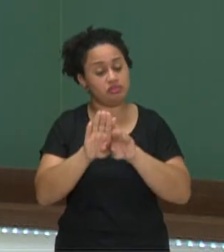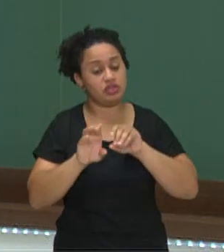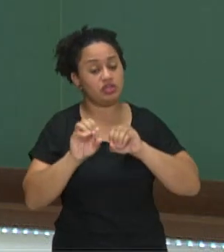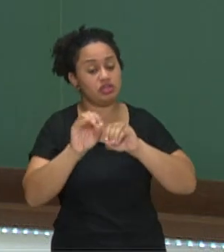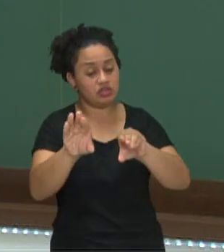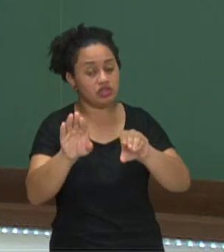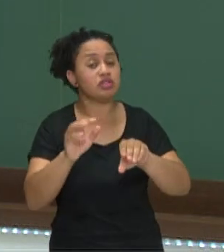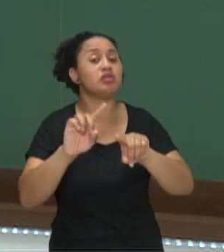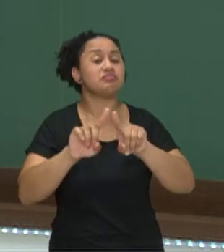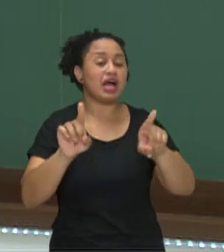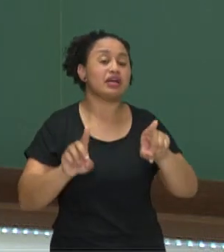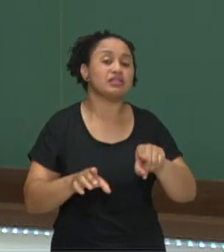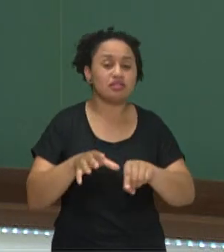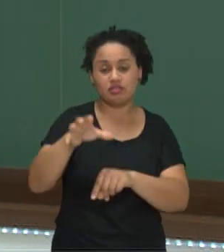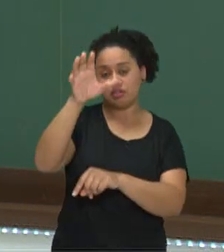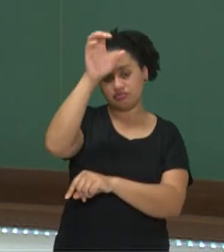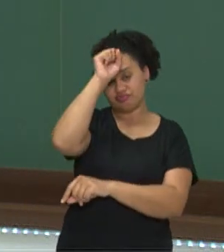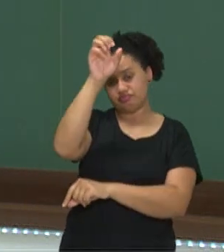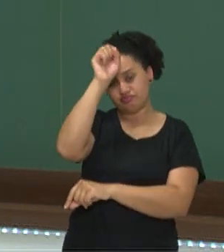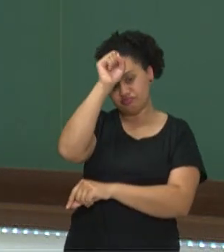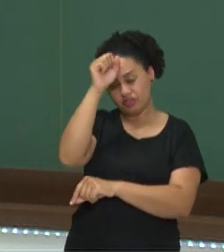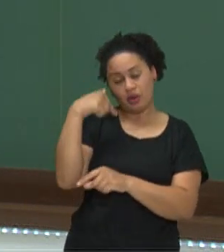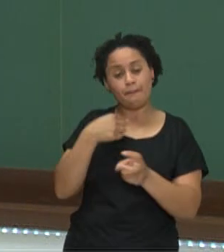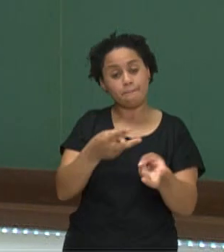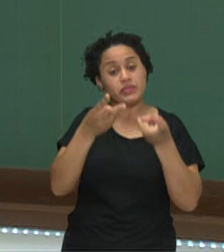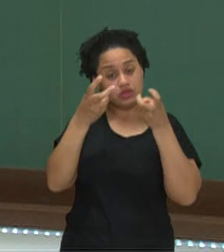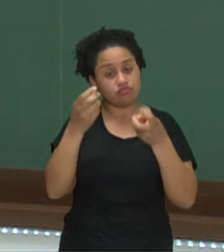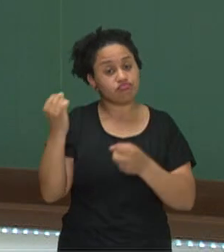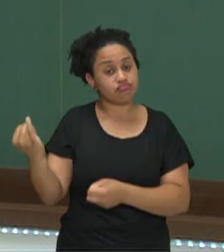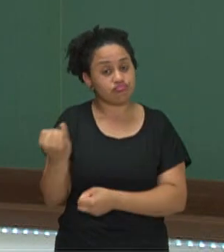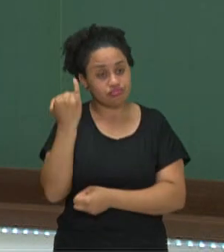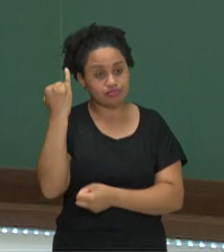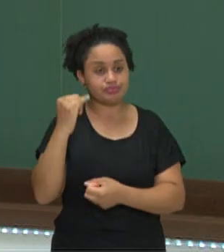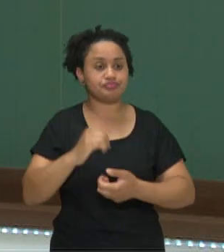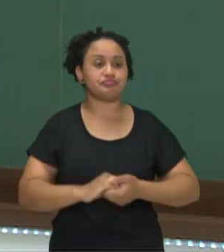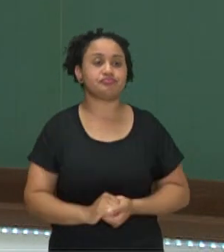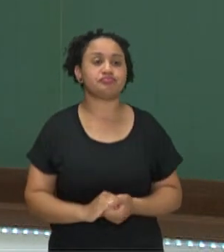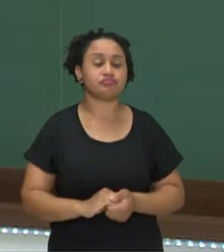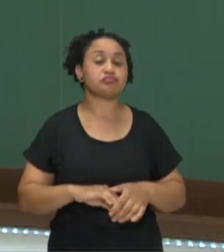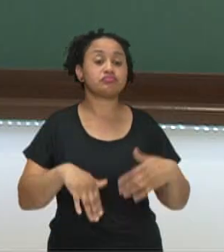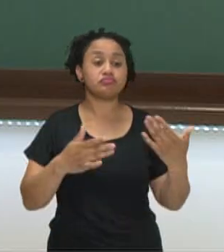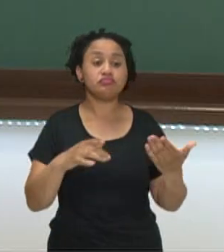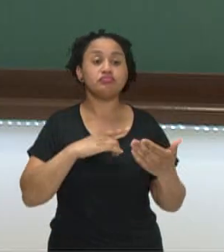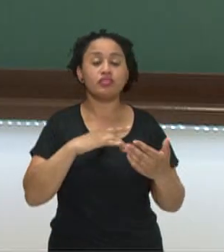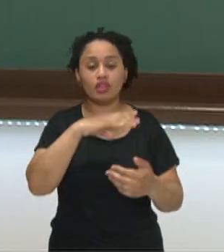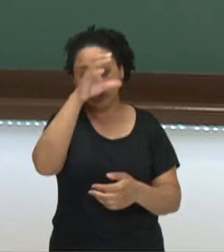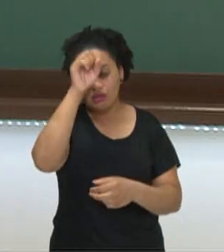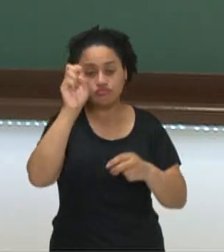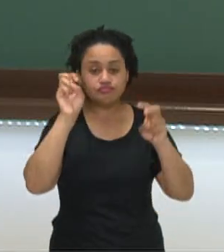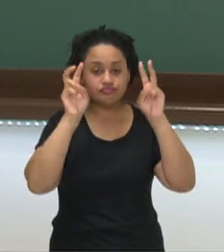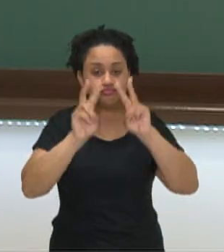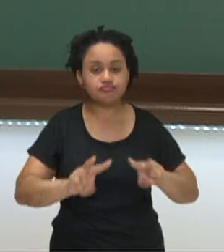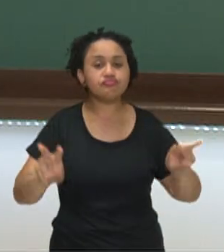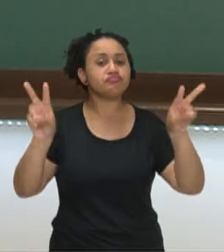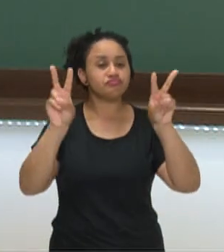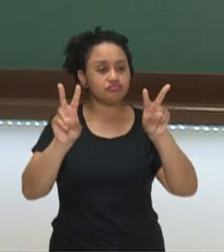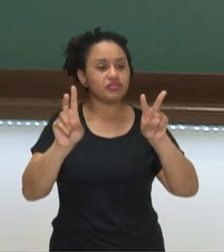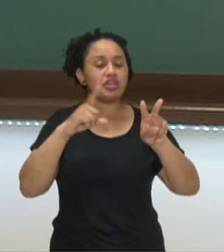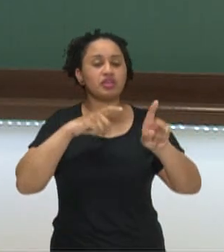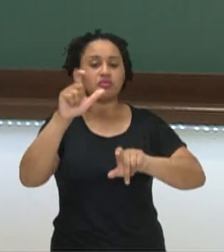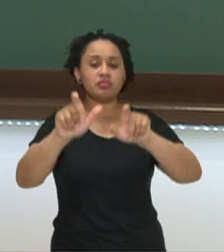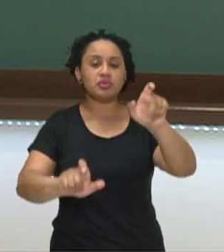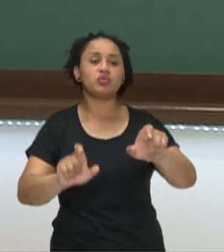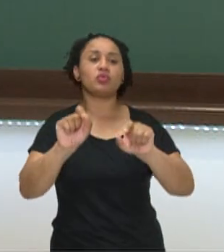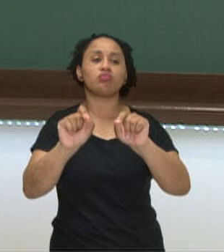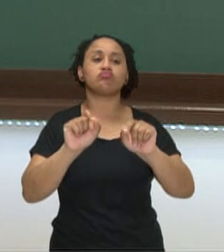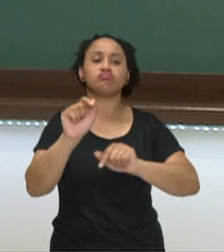gente está aprendendo. Veja a importância, né? Então aqui, ó, a aprendizagem visual. Tem pessoas aí que